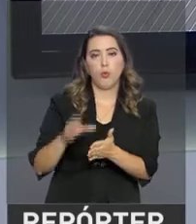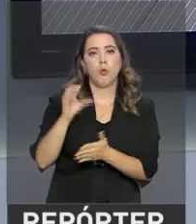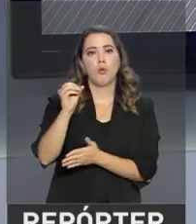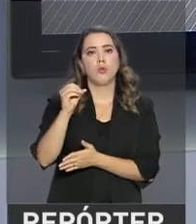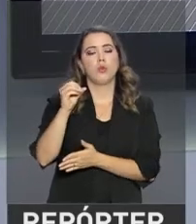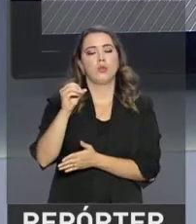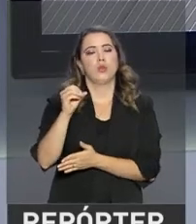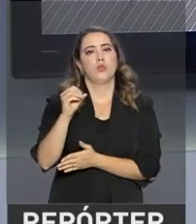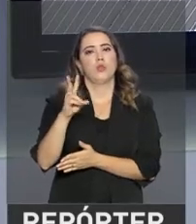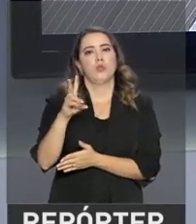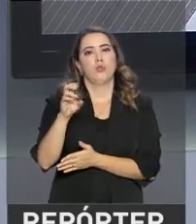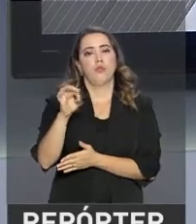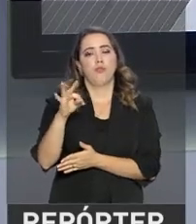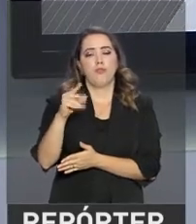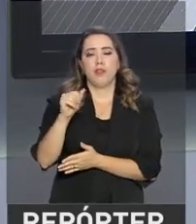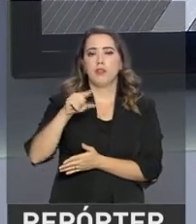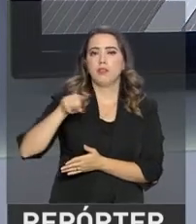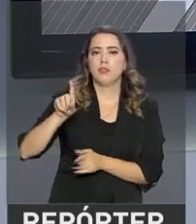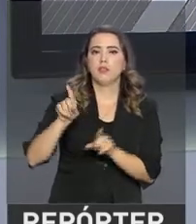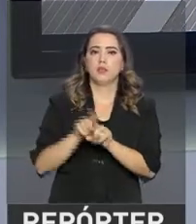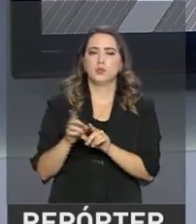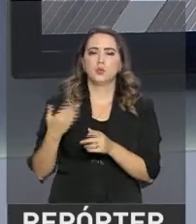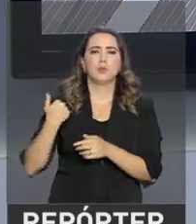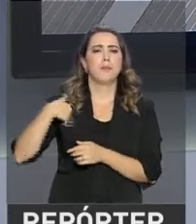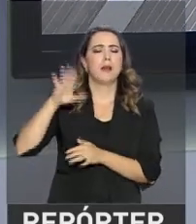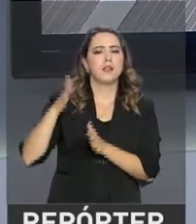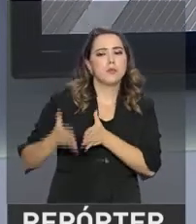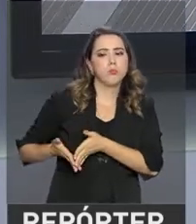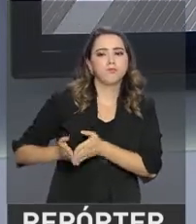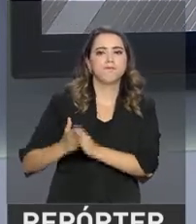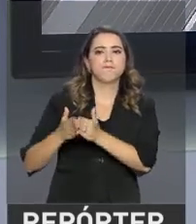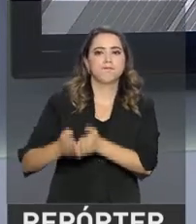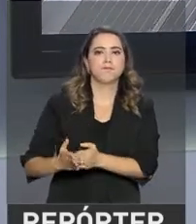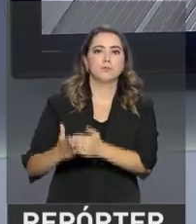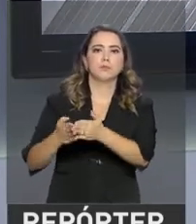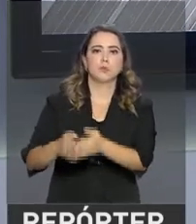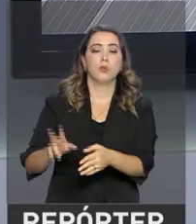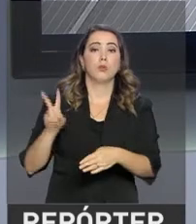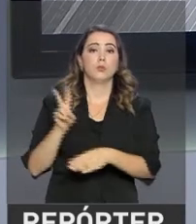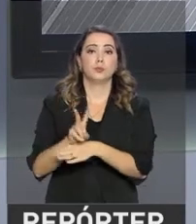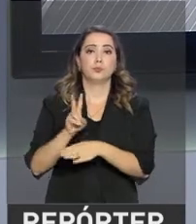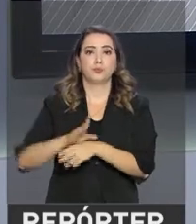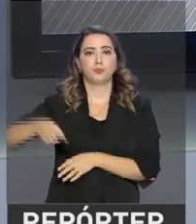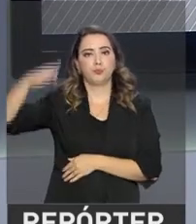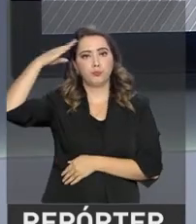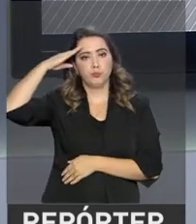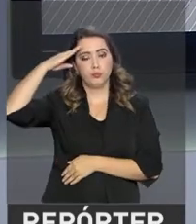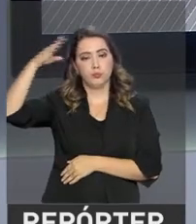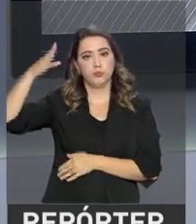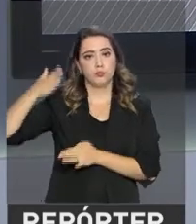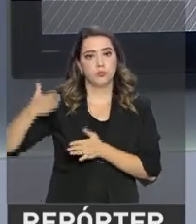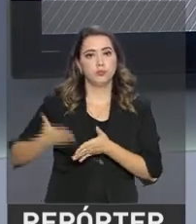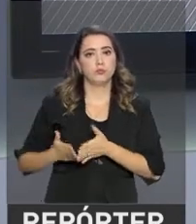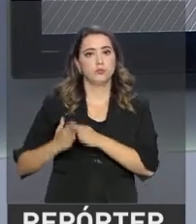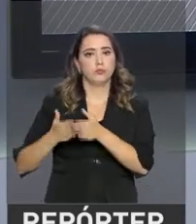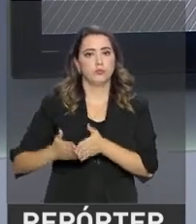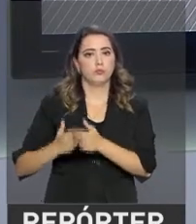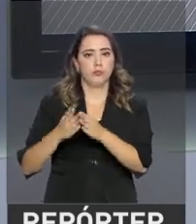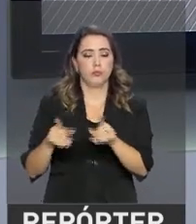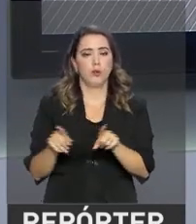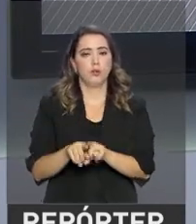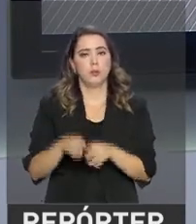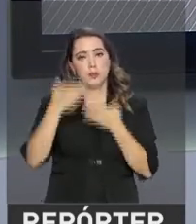classe de corveta vai possibilitar o incremento do número de navios escolta em atividade na marinha brasileira o primeiro-ministro também